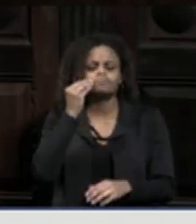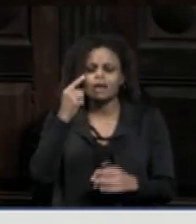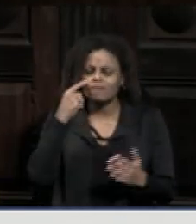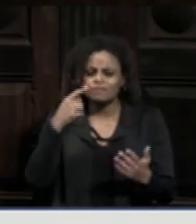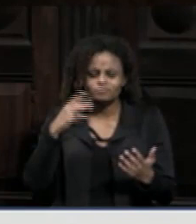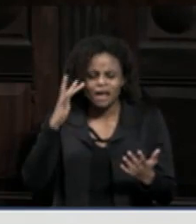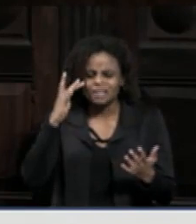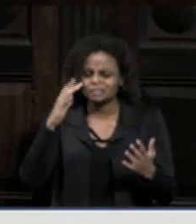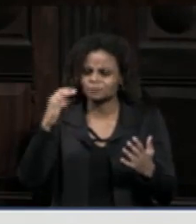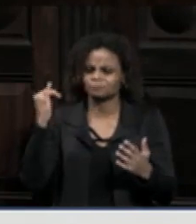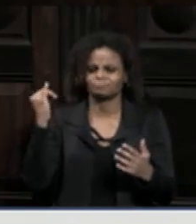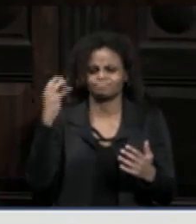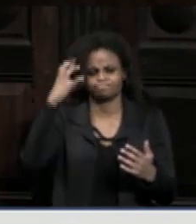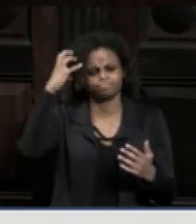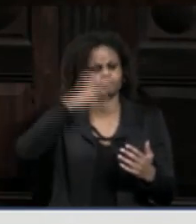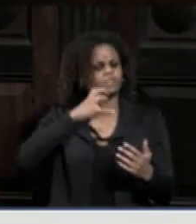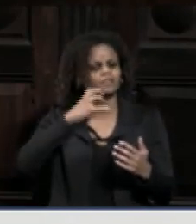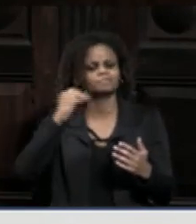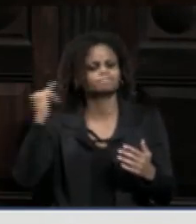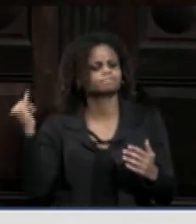muito sério,